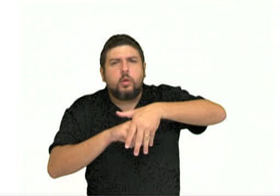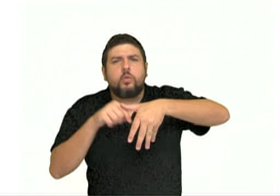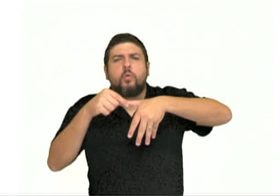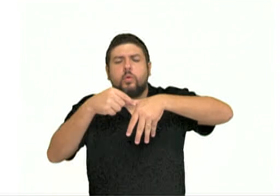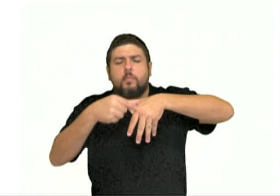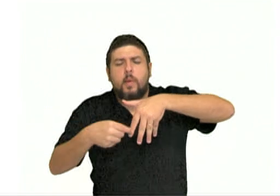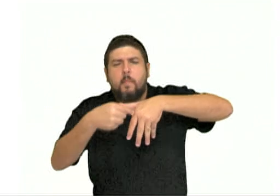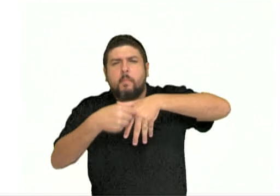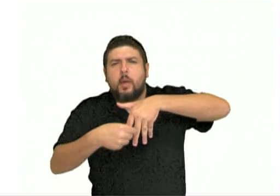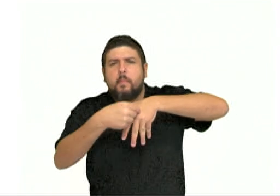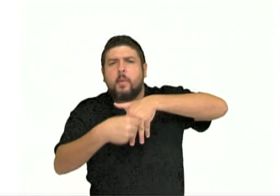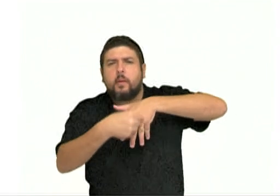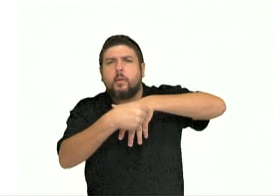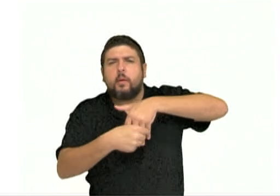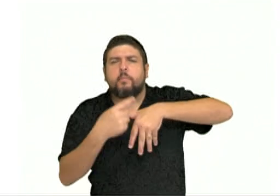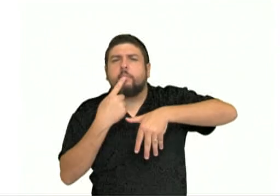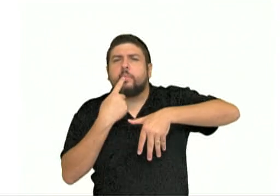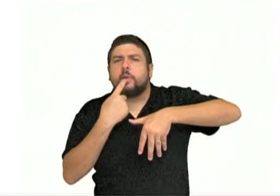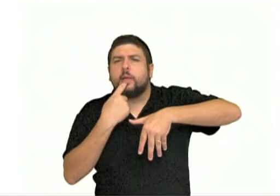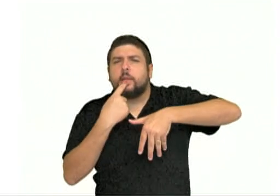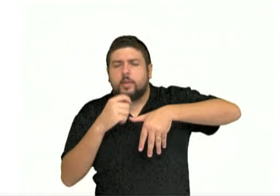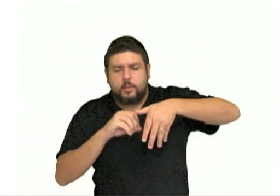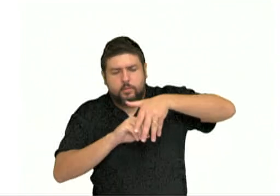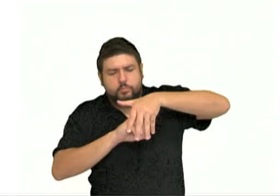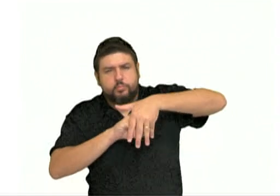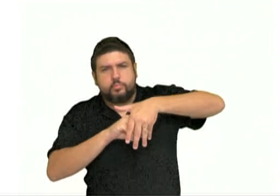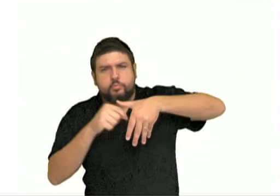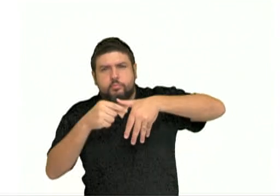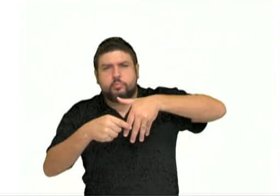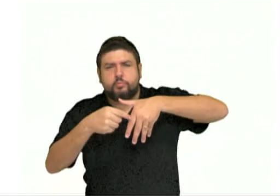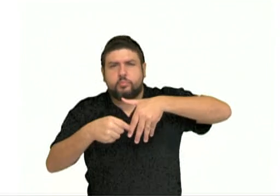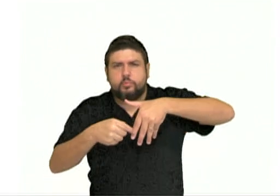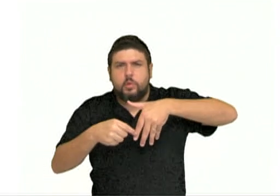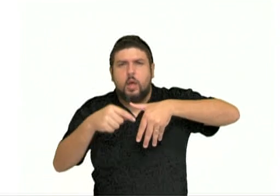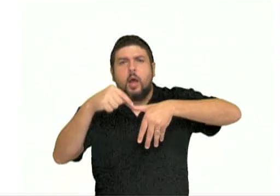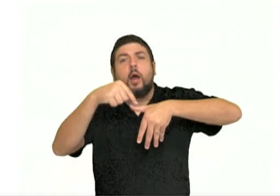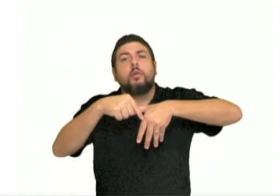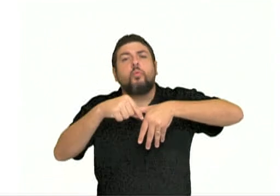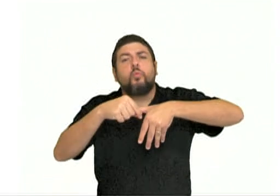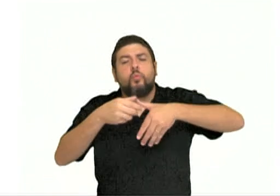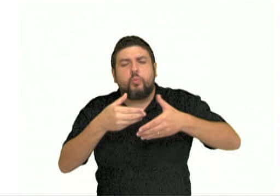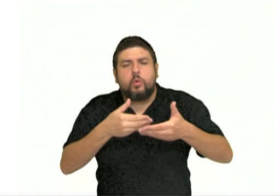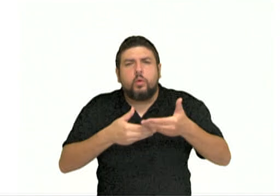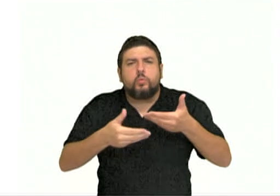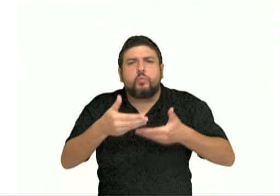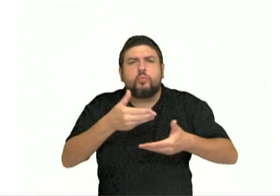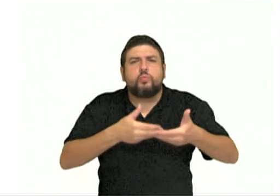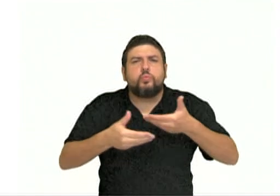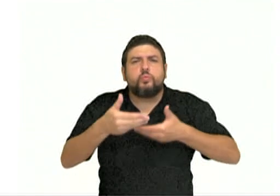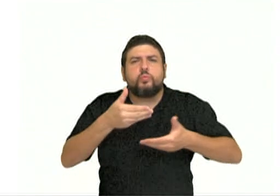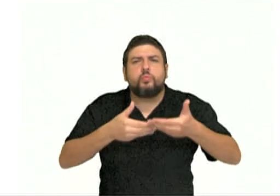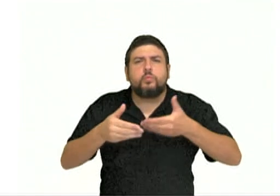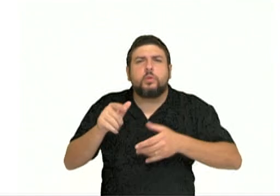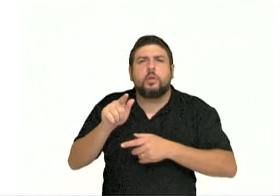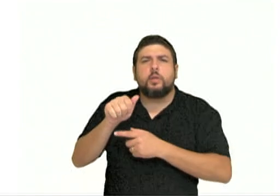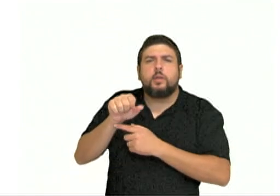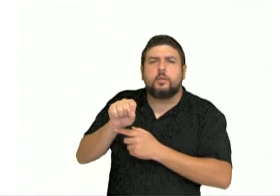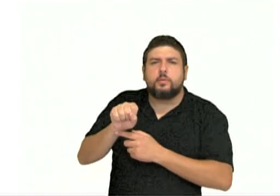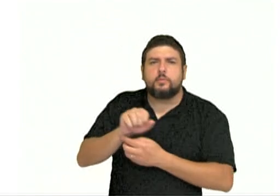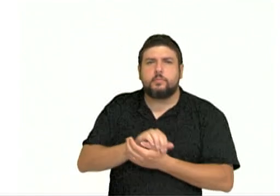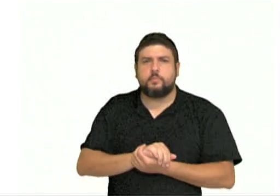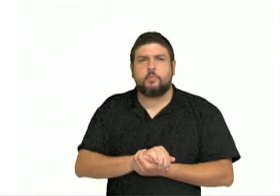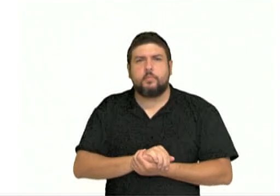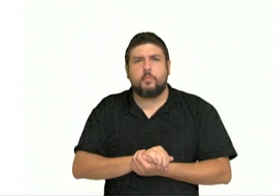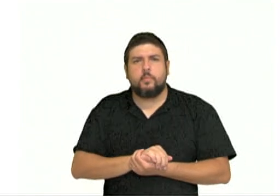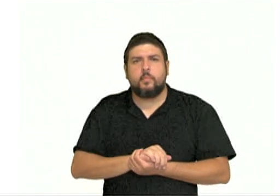vasinhos sanguíneos chegando, onde ocorrem as trocas de gases, as trocas gasosas. Para